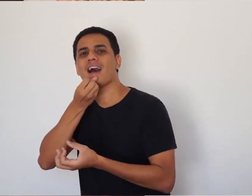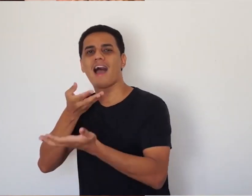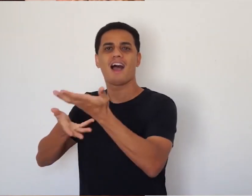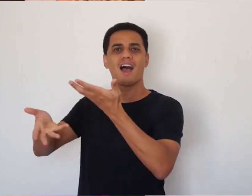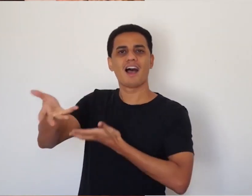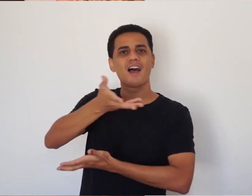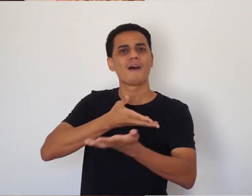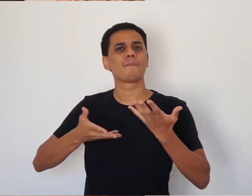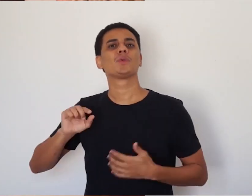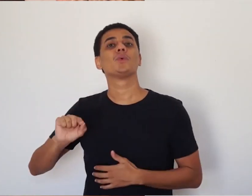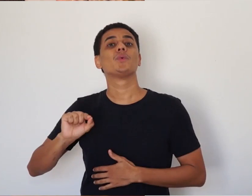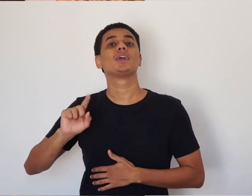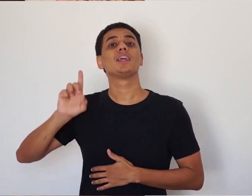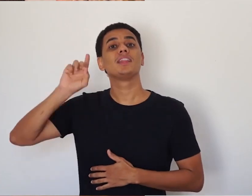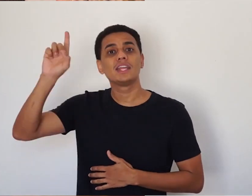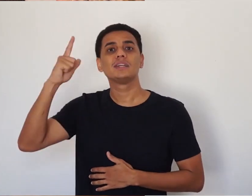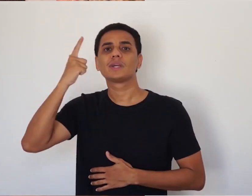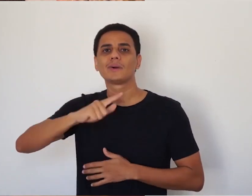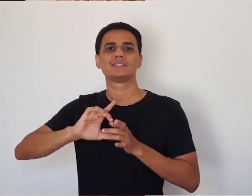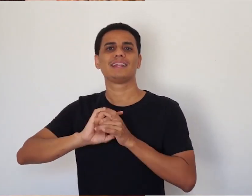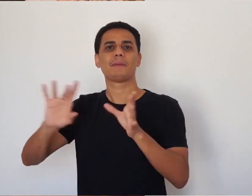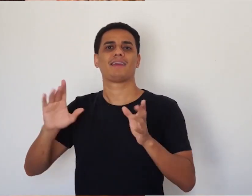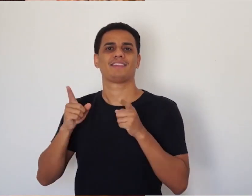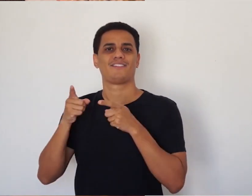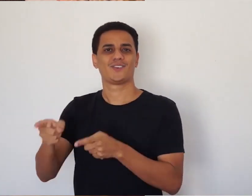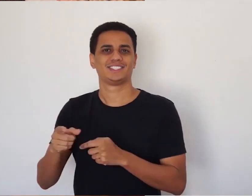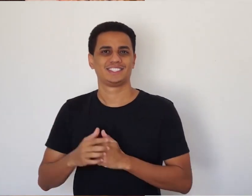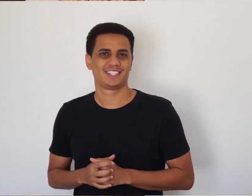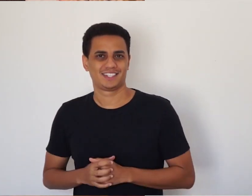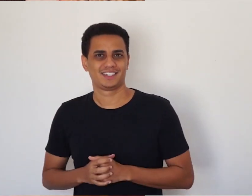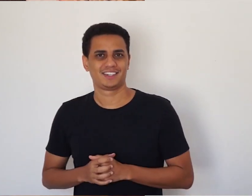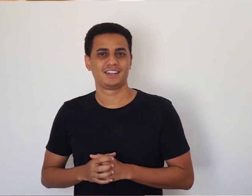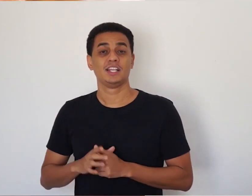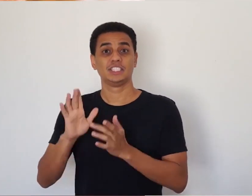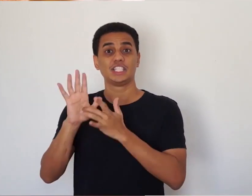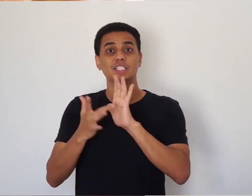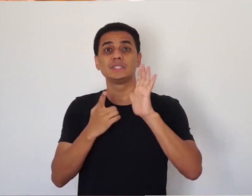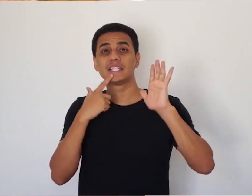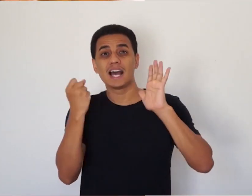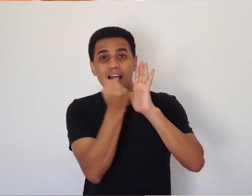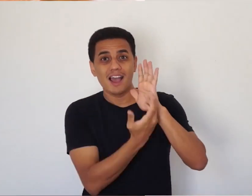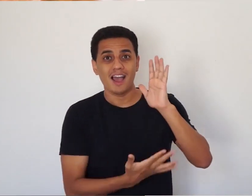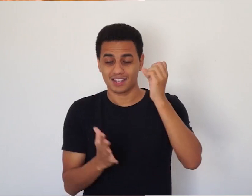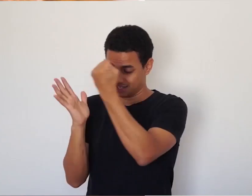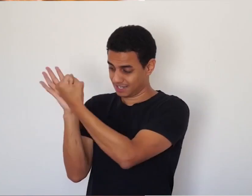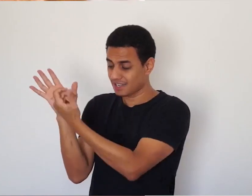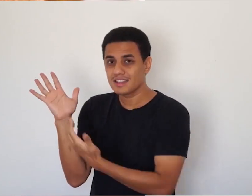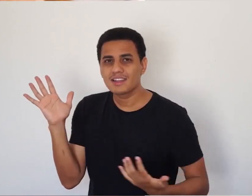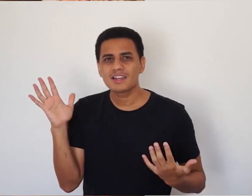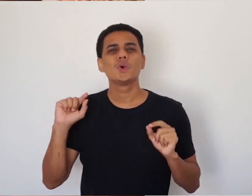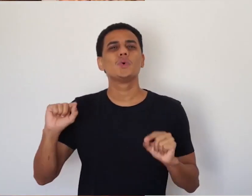podem repartir uns com os outros agora do que Jesus libertou você, desde que o sangue do